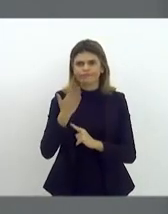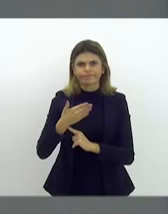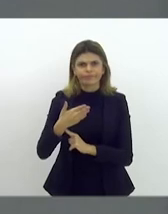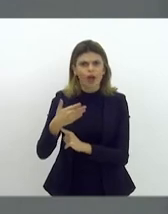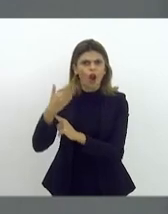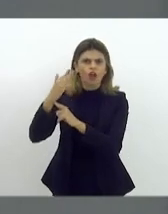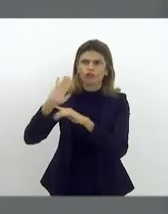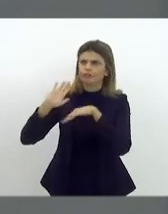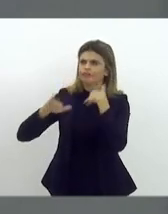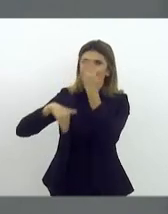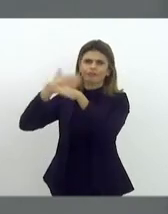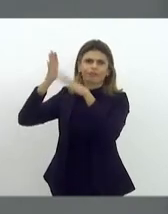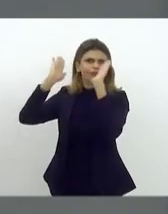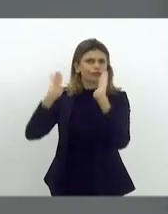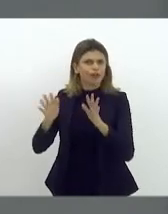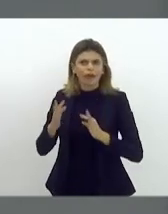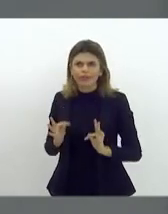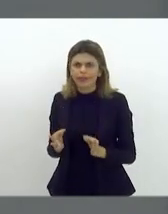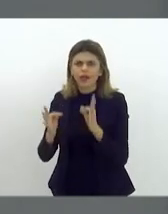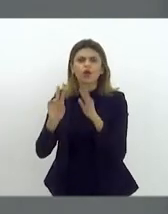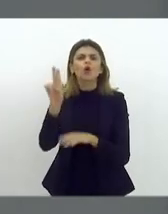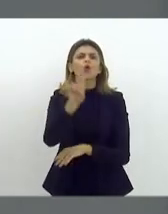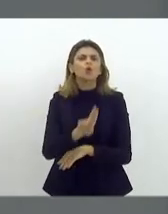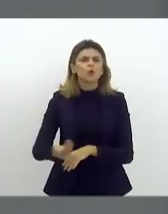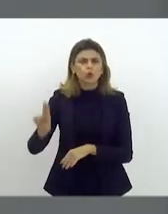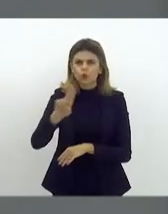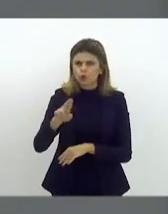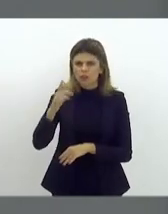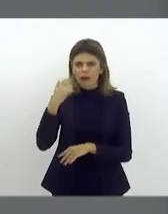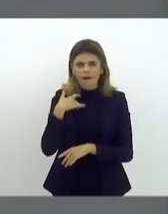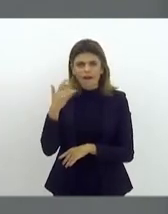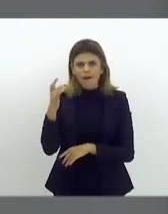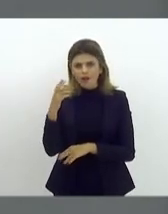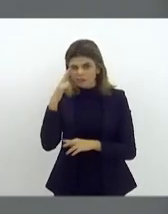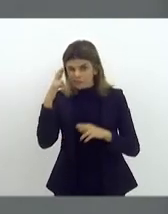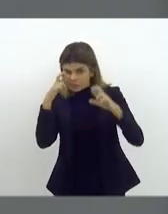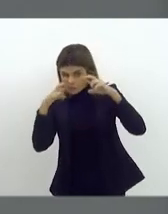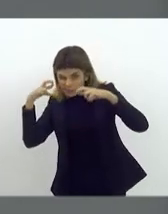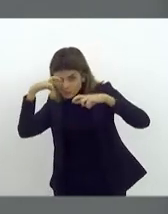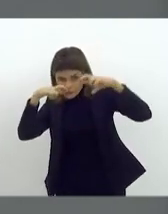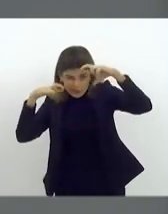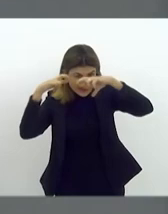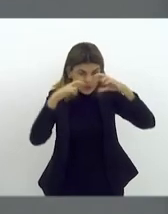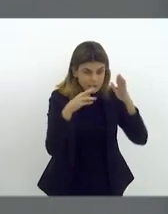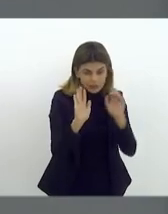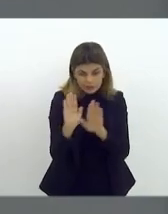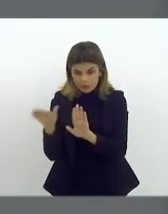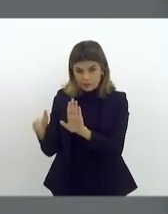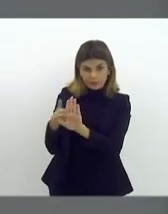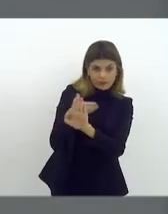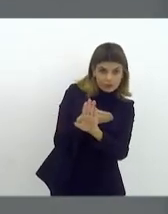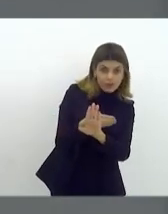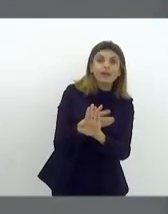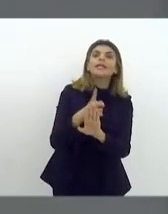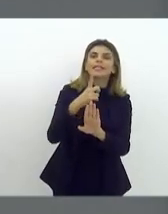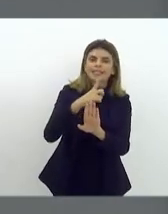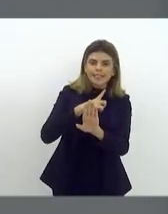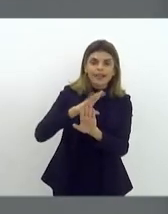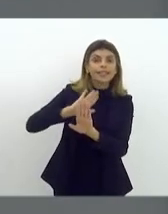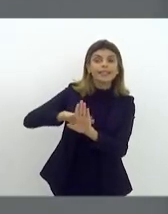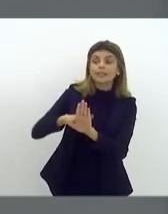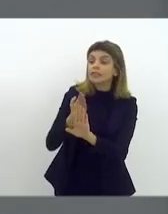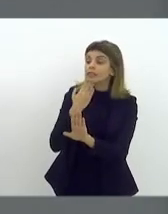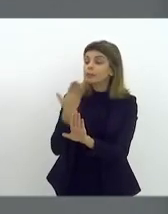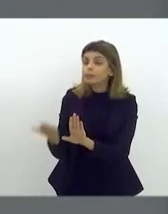cada vez mais são utilizados esses recursos tecnológicos indevidamente para que também haja a subtração